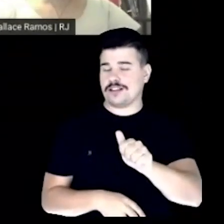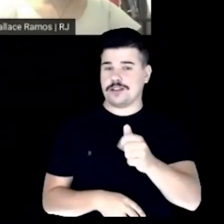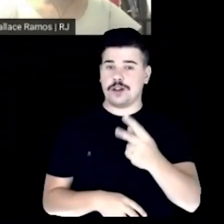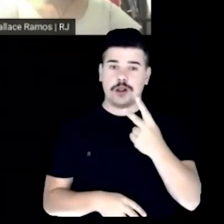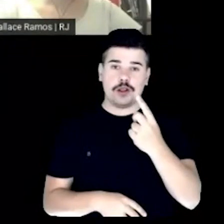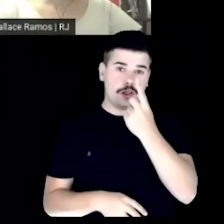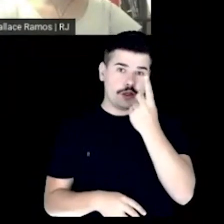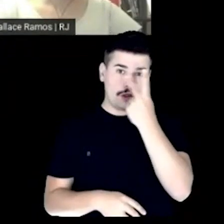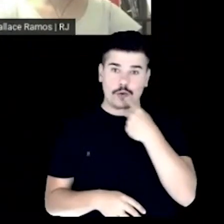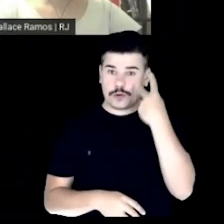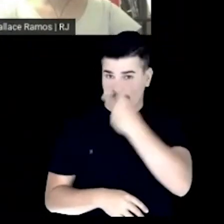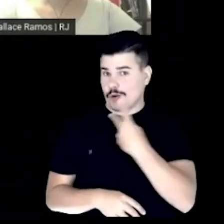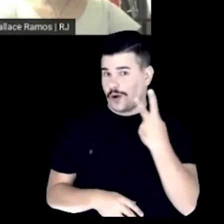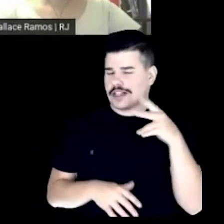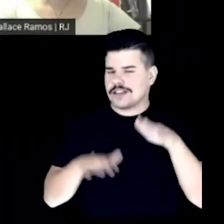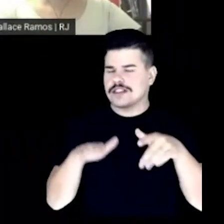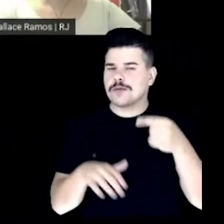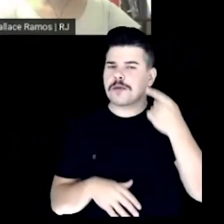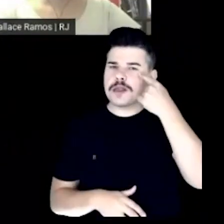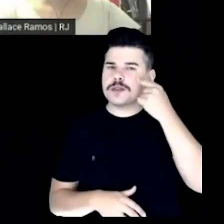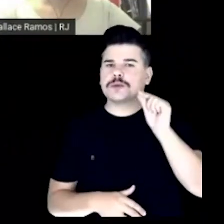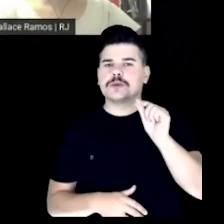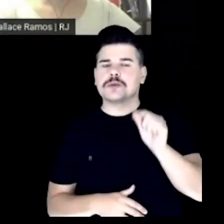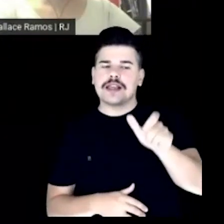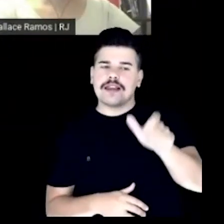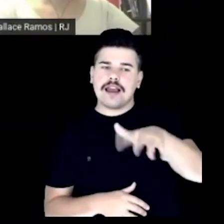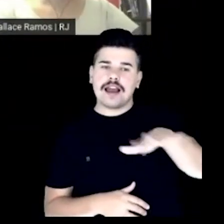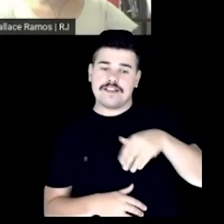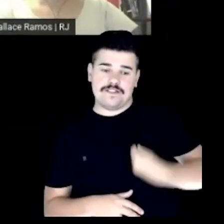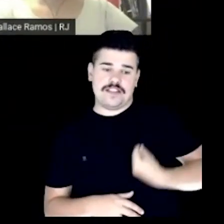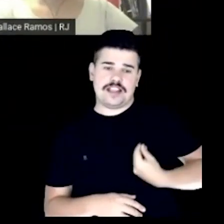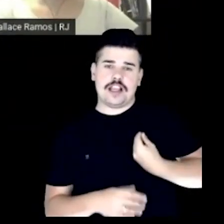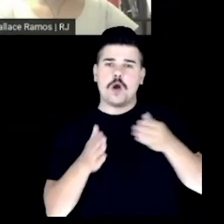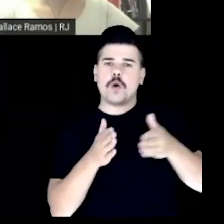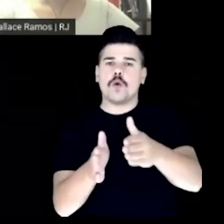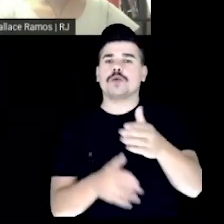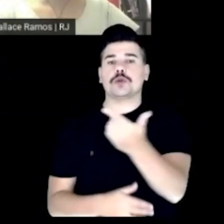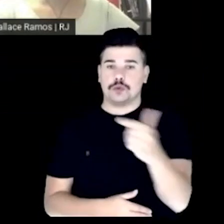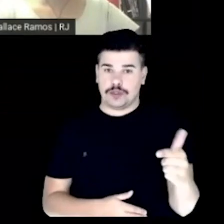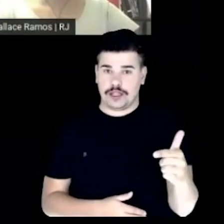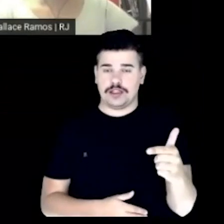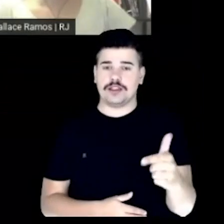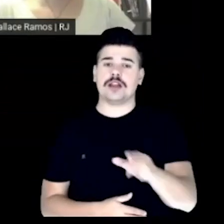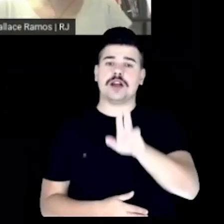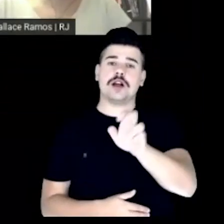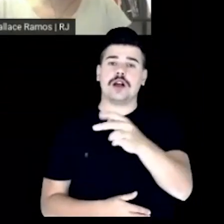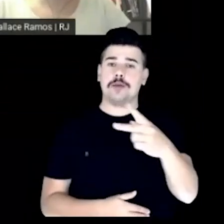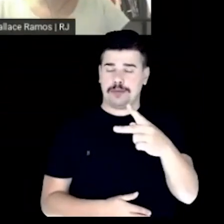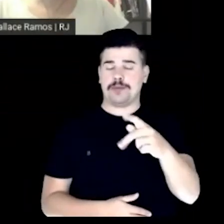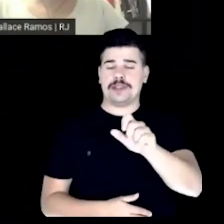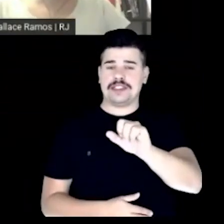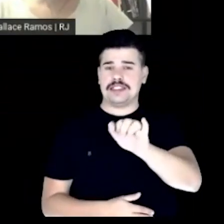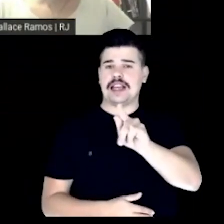se não me engano, e me remete, às vezes, até à Vida Sem Rumo, o Outsiders, me lembrou